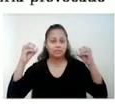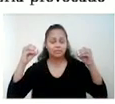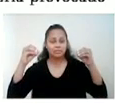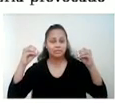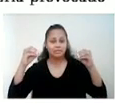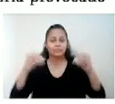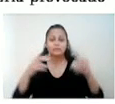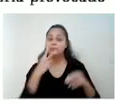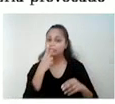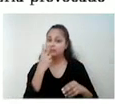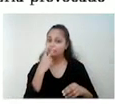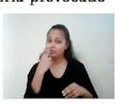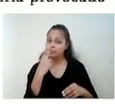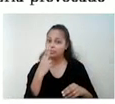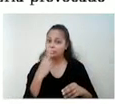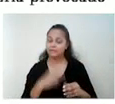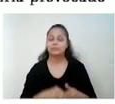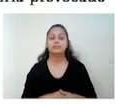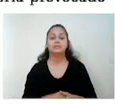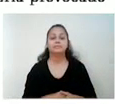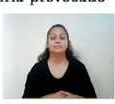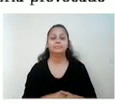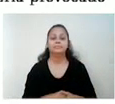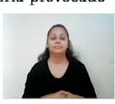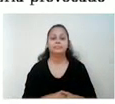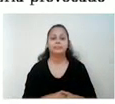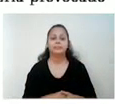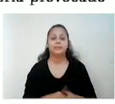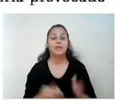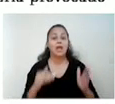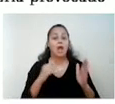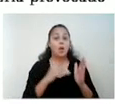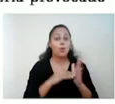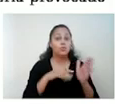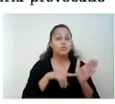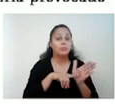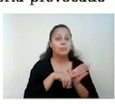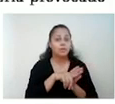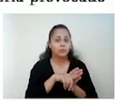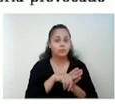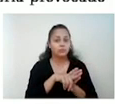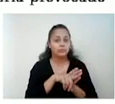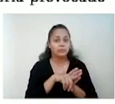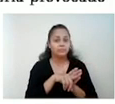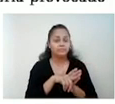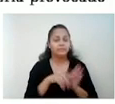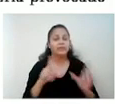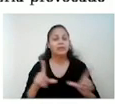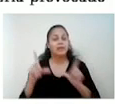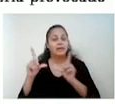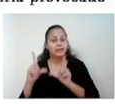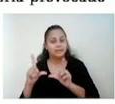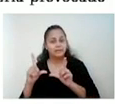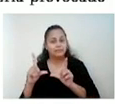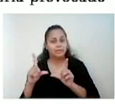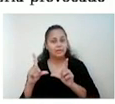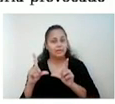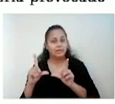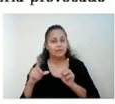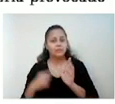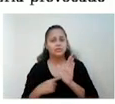semelhanças. Bom, última pergunta para começar a aula. As